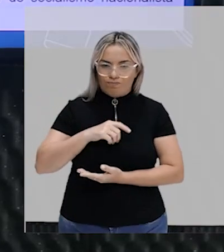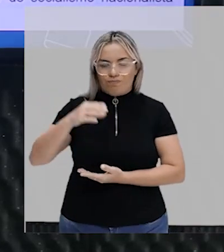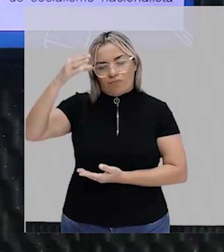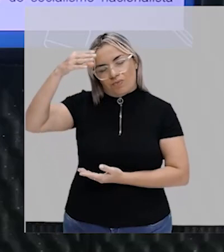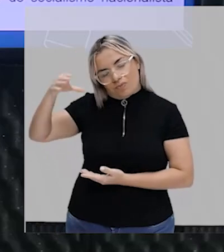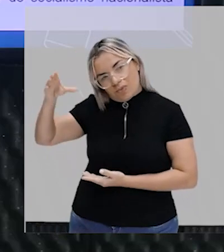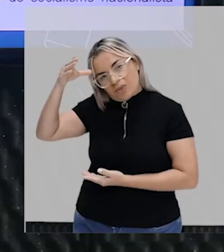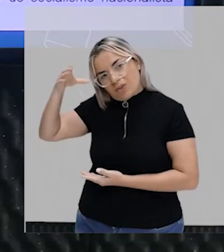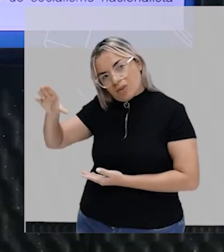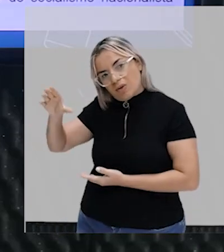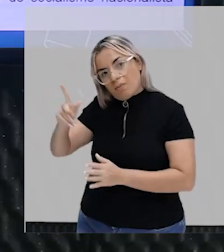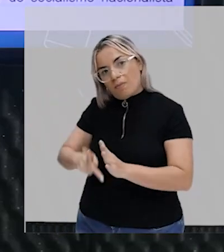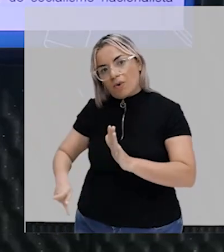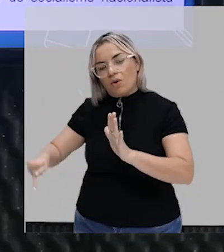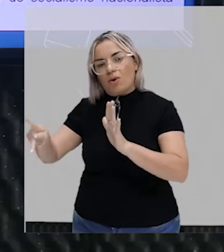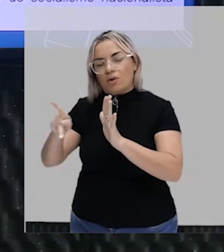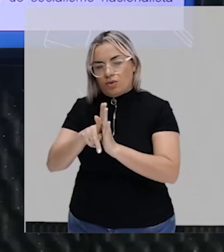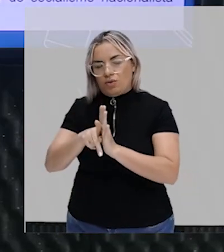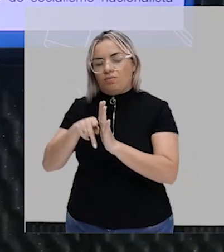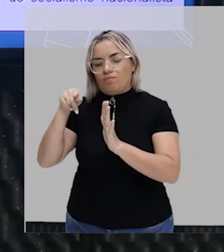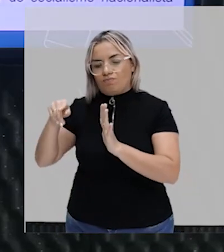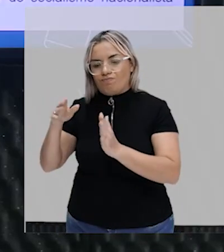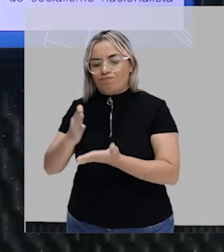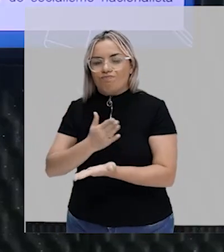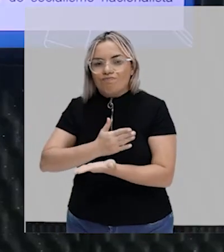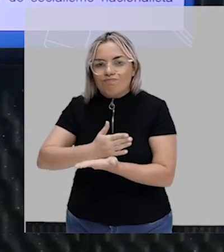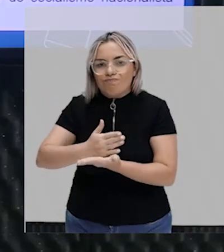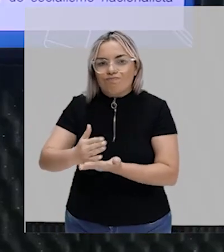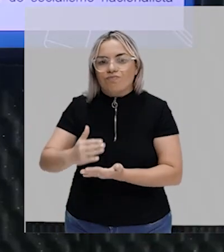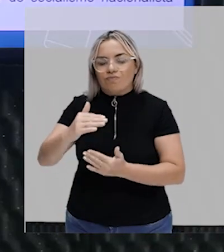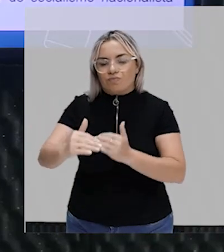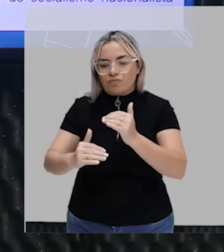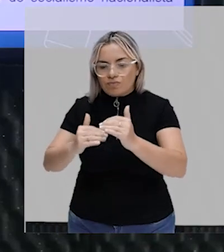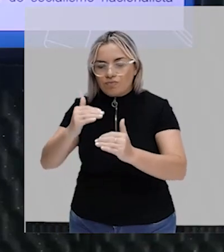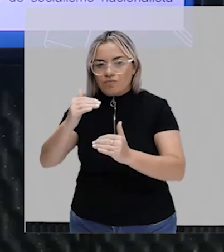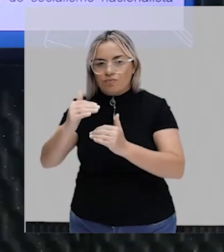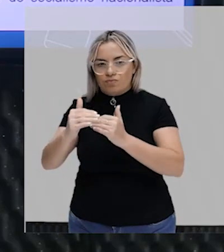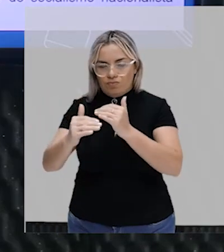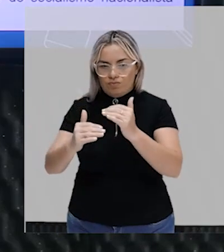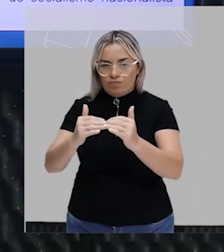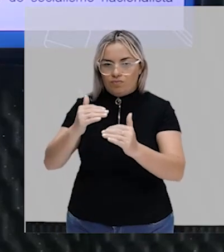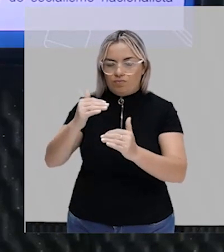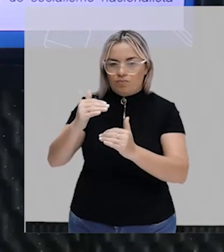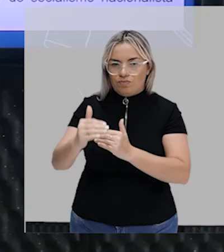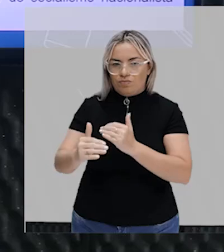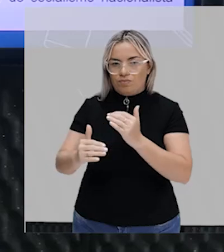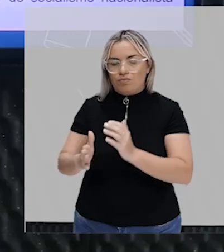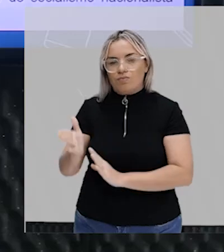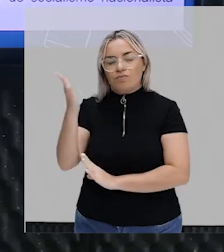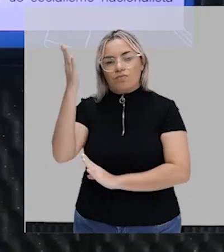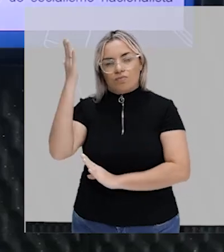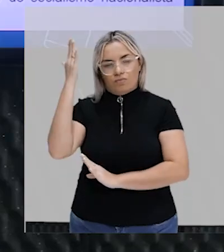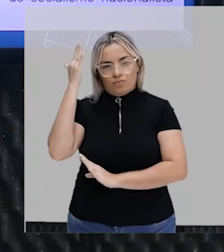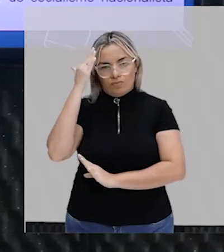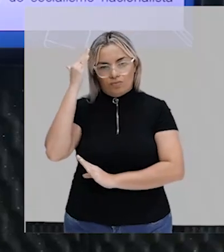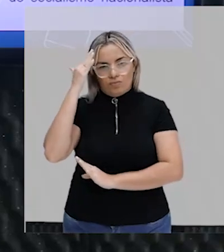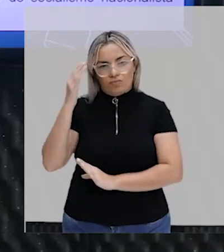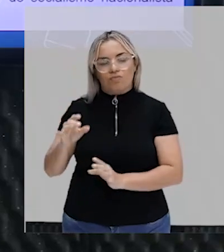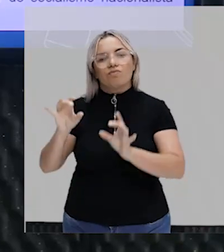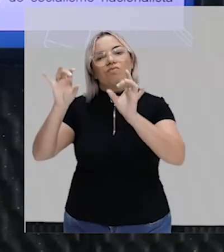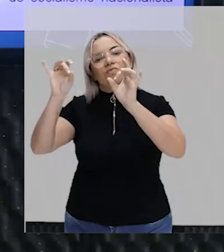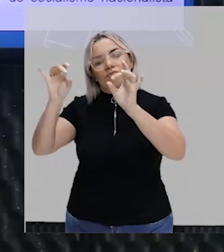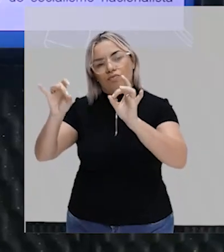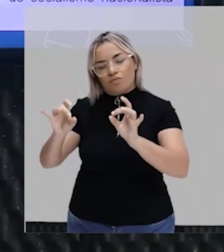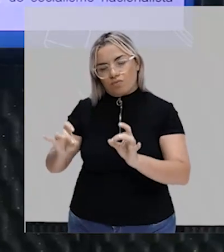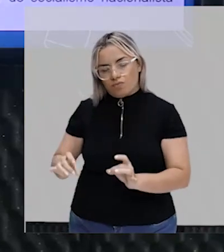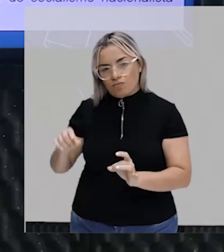culturais particulares. Então, a partir desse processo, né, de se entender como parte específica,